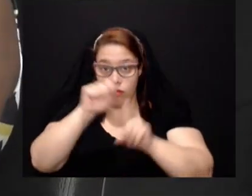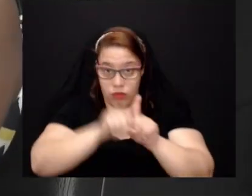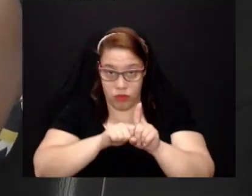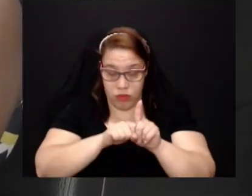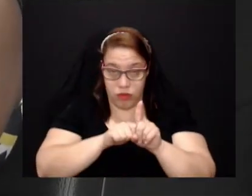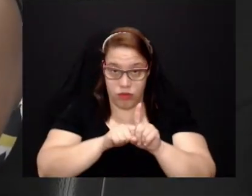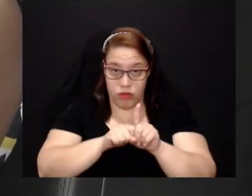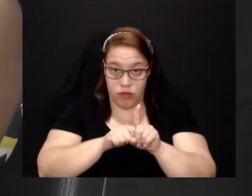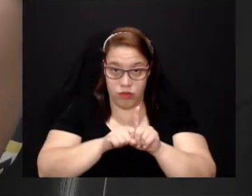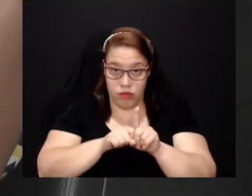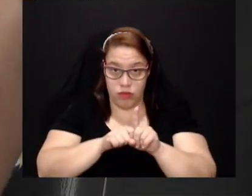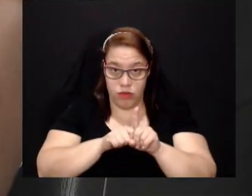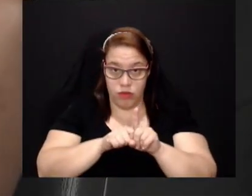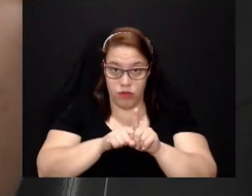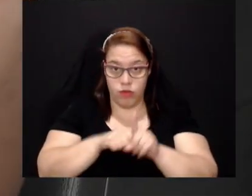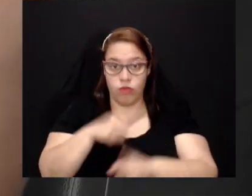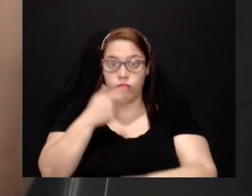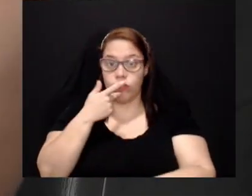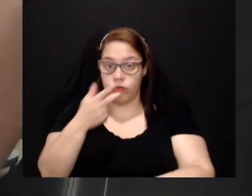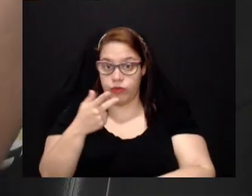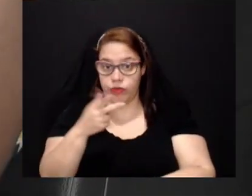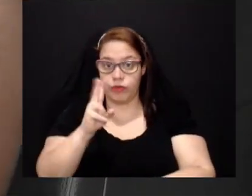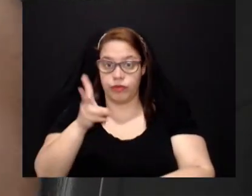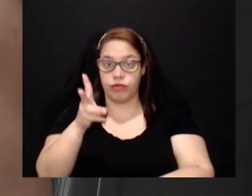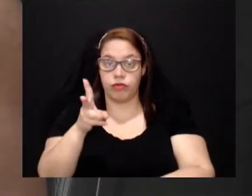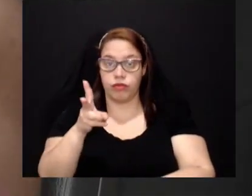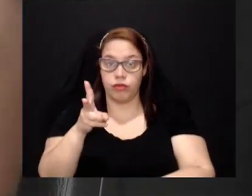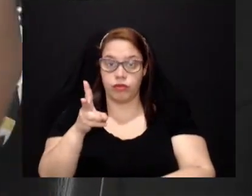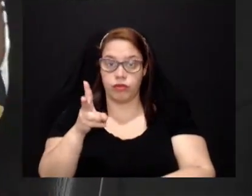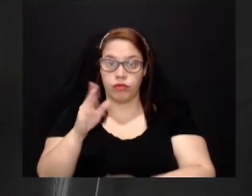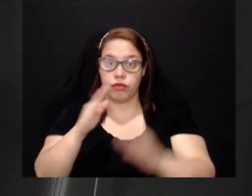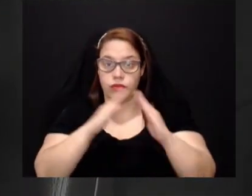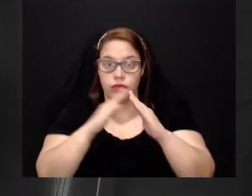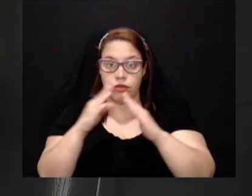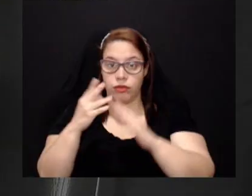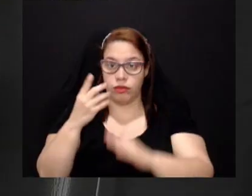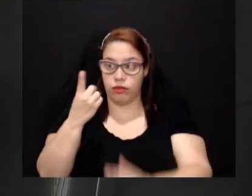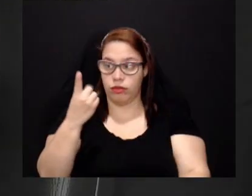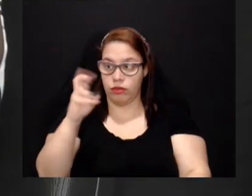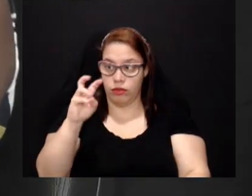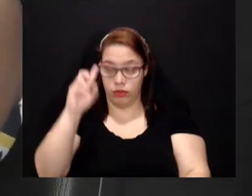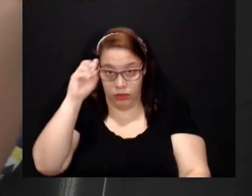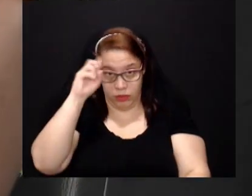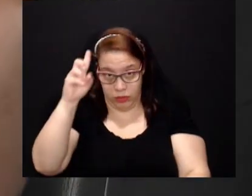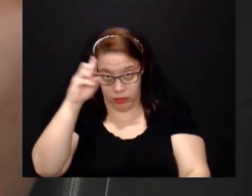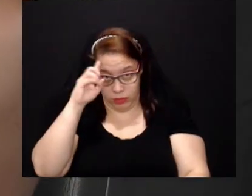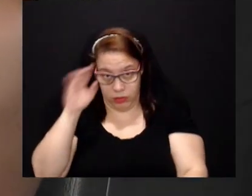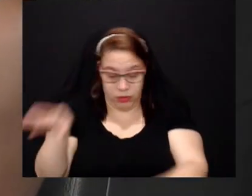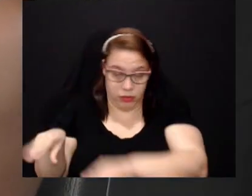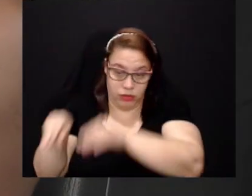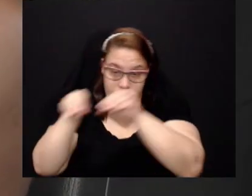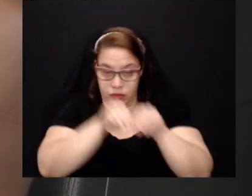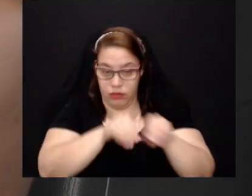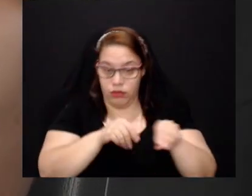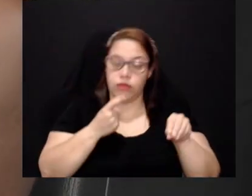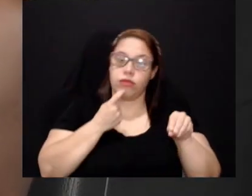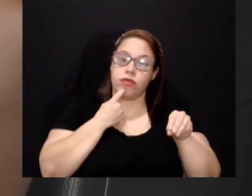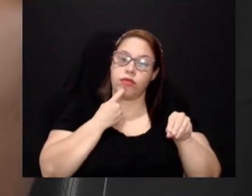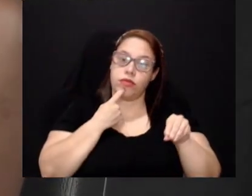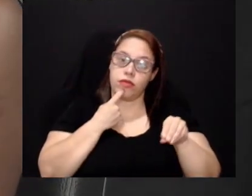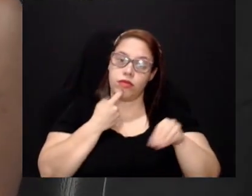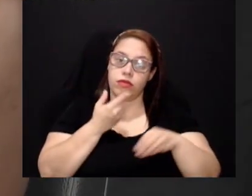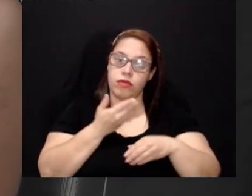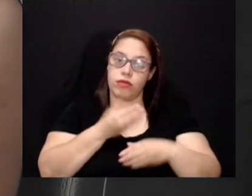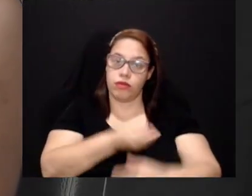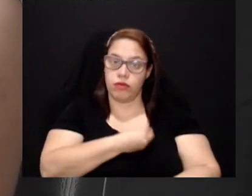E sempre me disse que a cada 15 dias ela vinha para Campinas passar